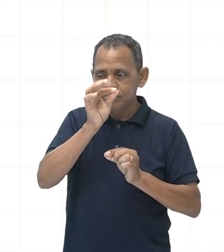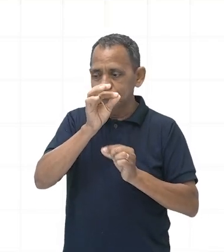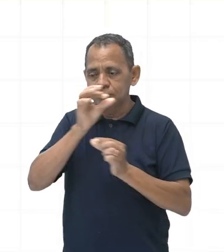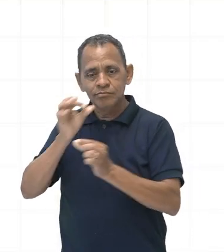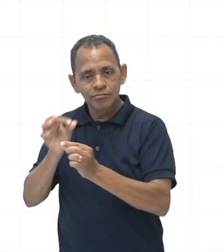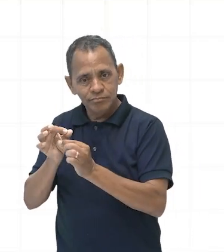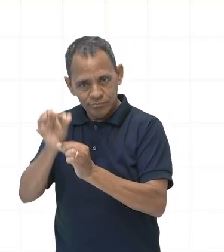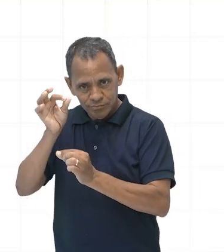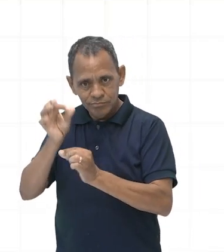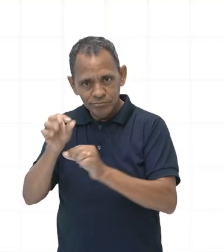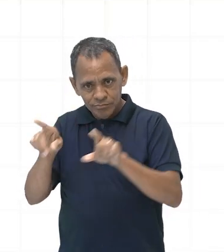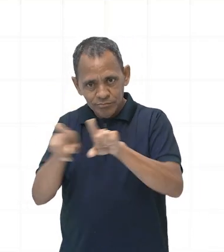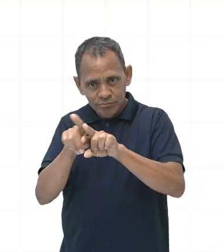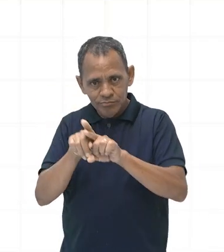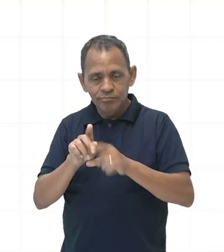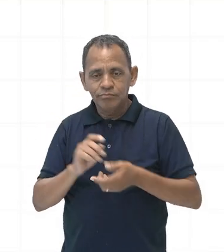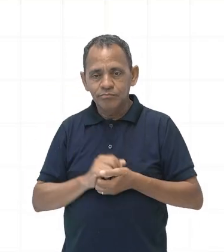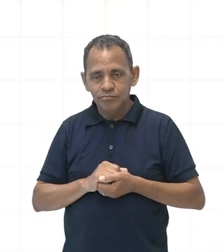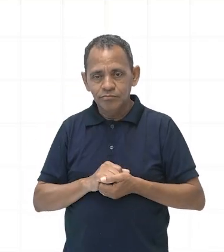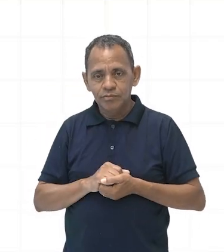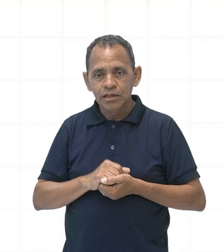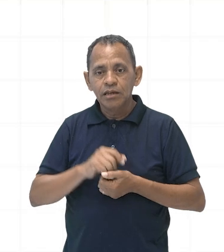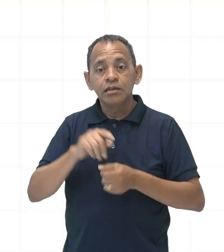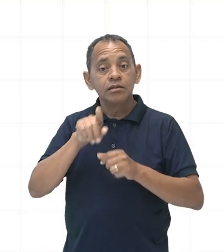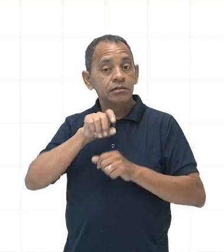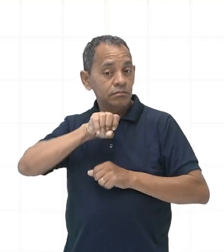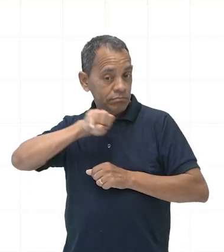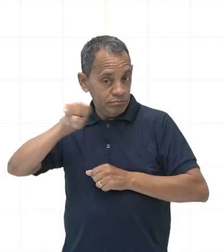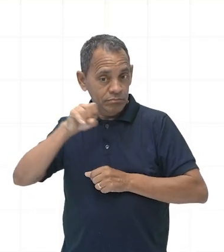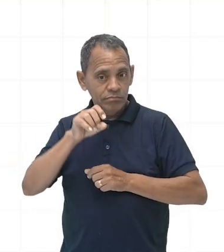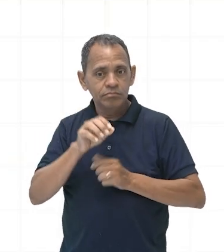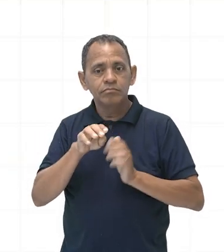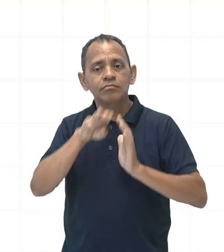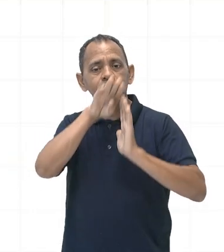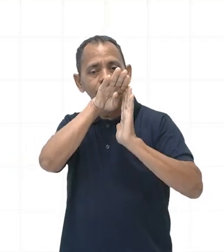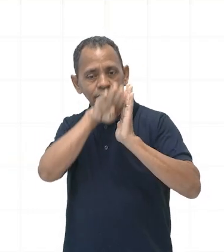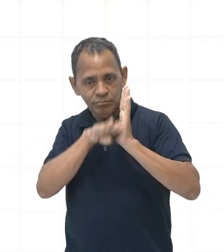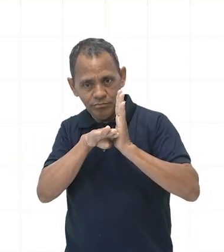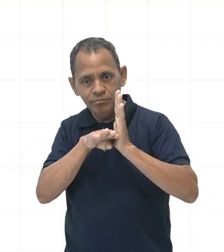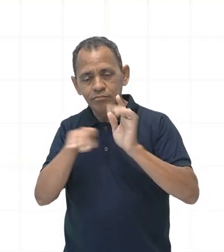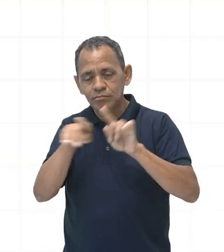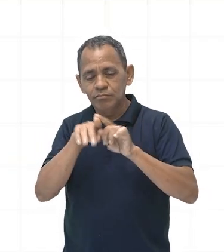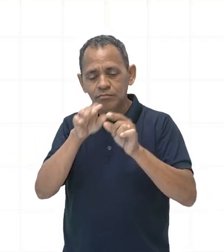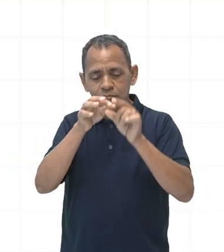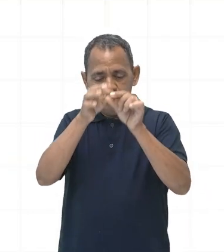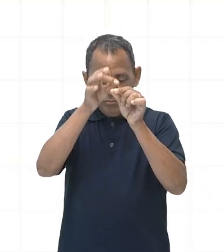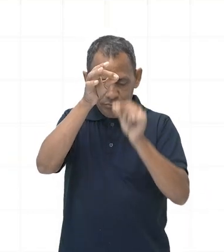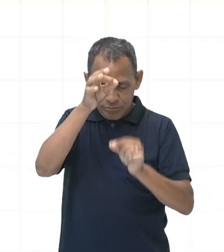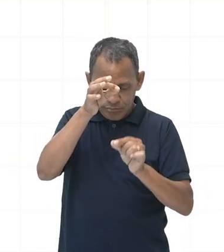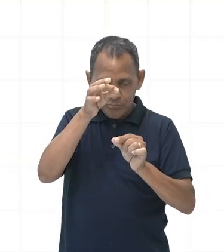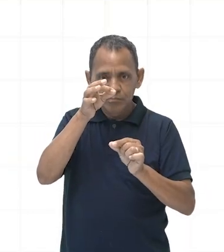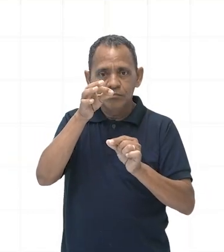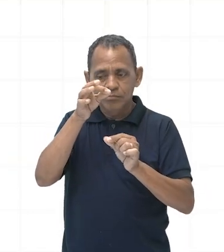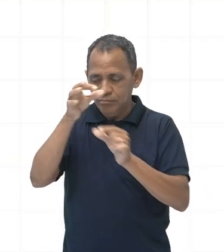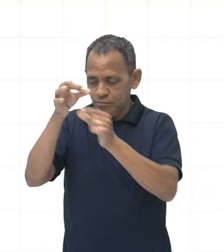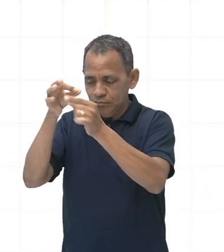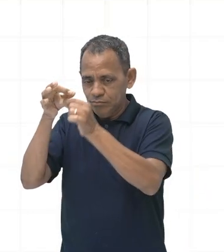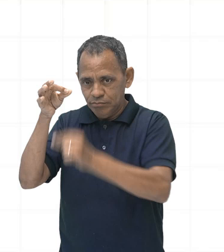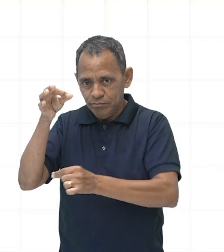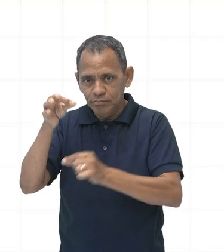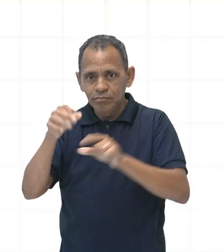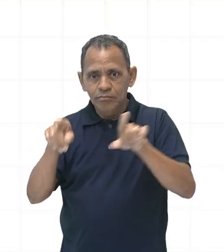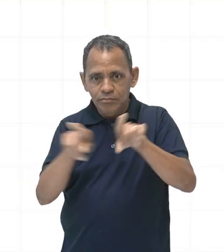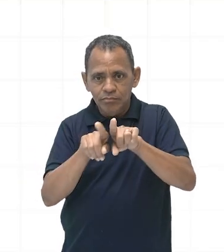proporção. Ou quando uma diminui, a outra diminui na mesma proporção. Como eu já mostrei no exemplo para